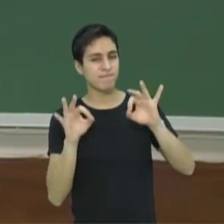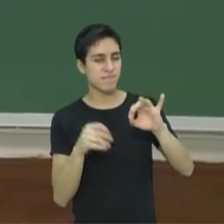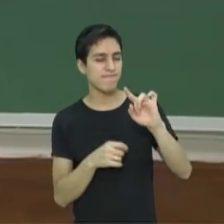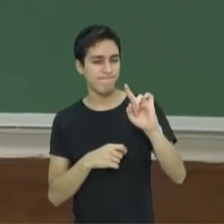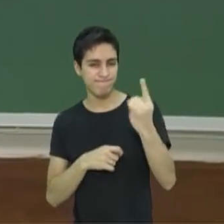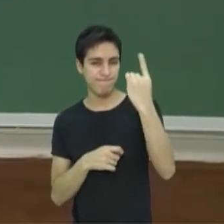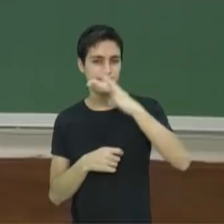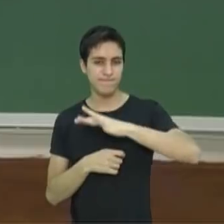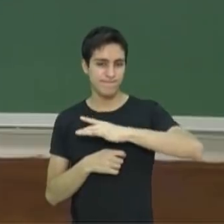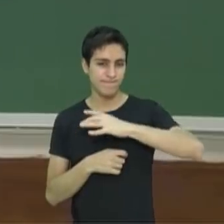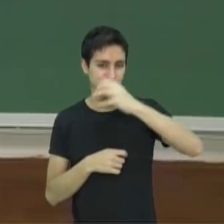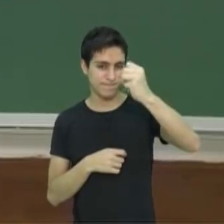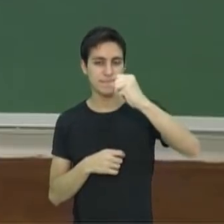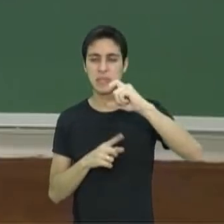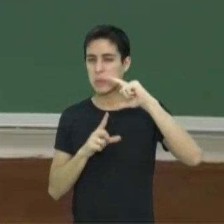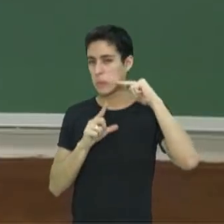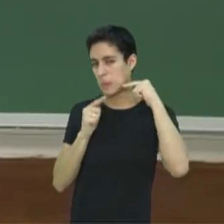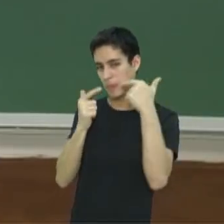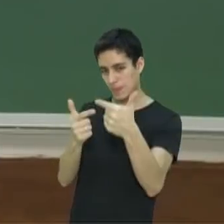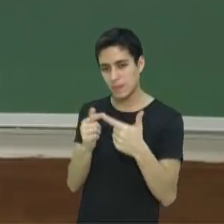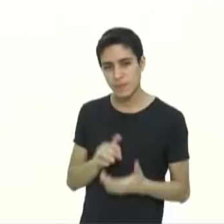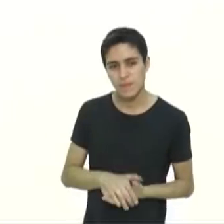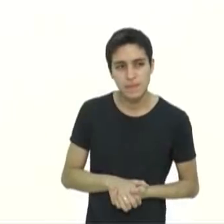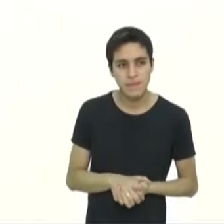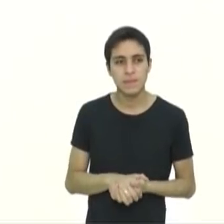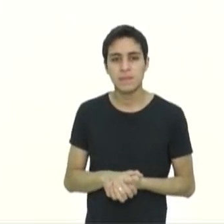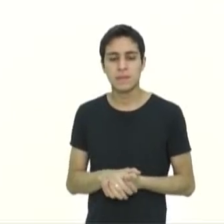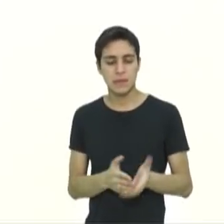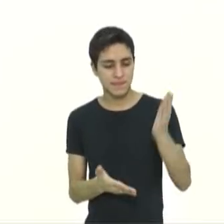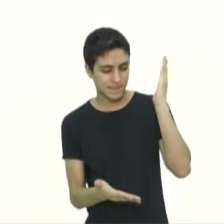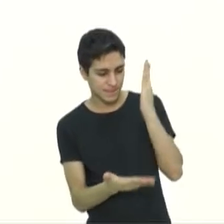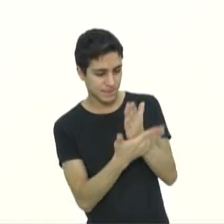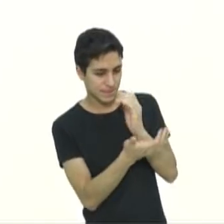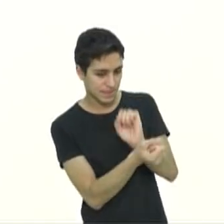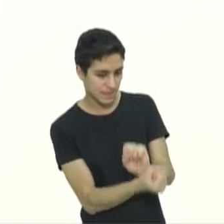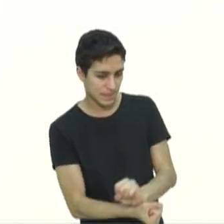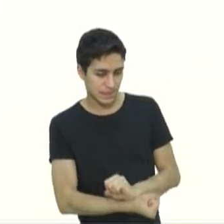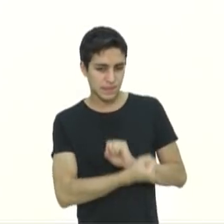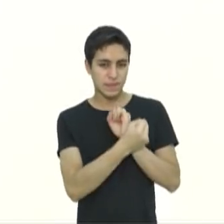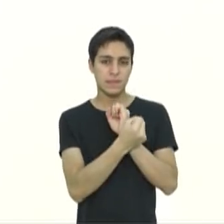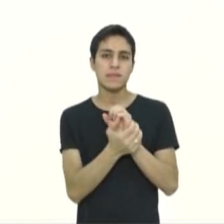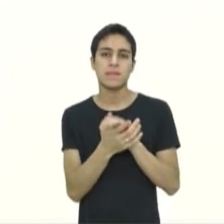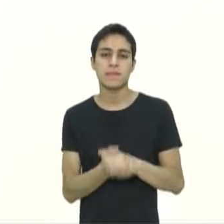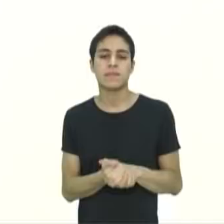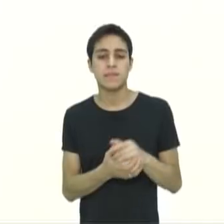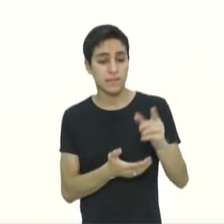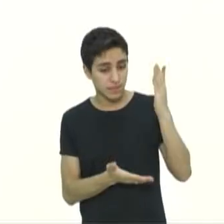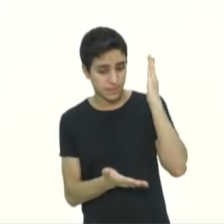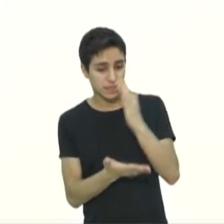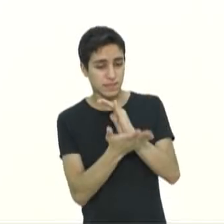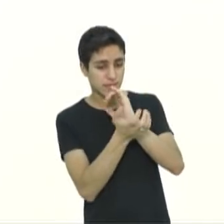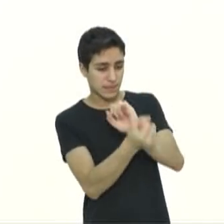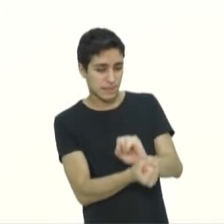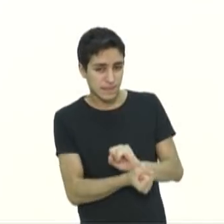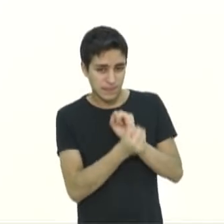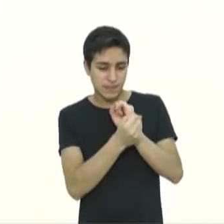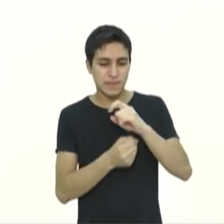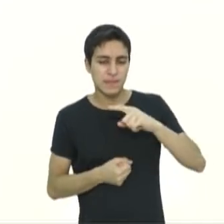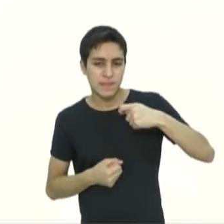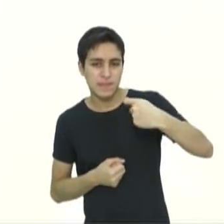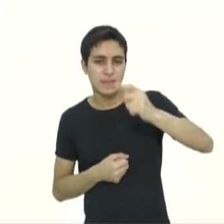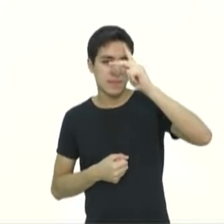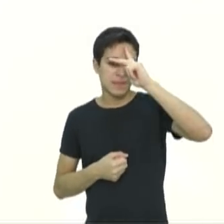foram corajosos e bravos para isso. Eles aboliram a escravidão. Ao abolir a escravidão, o Haiti foi